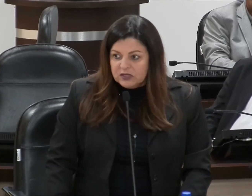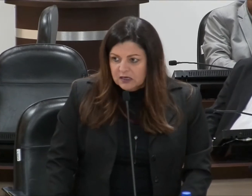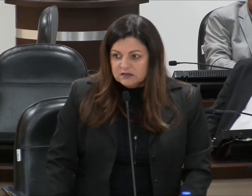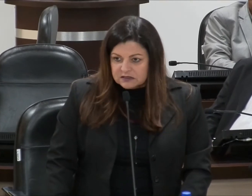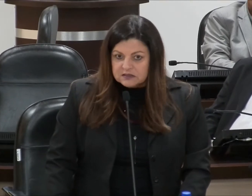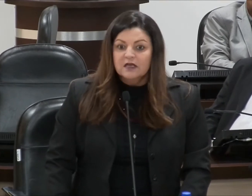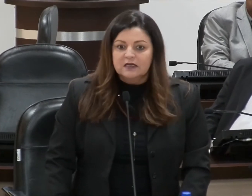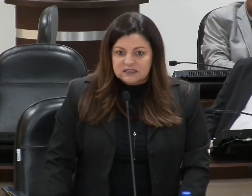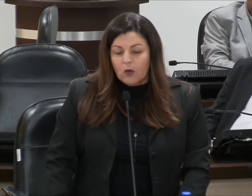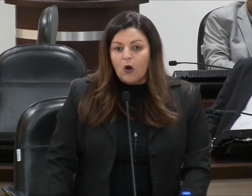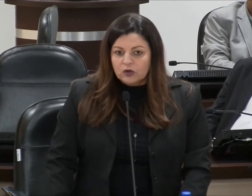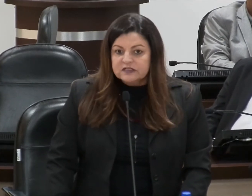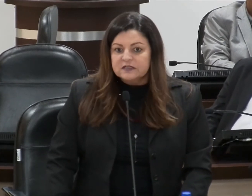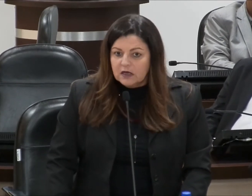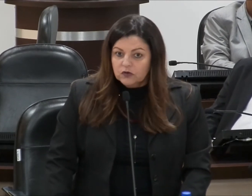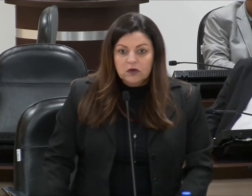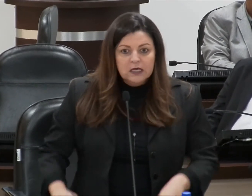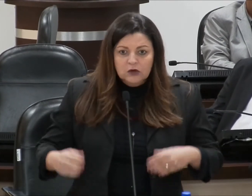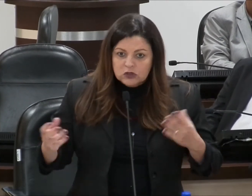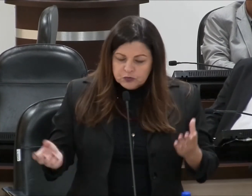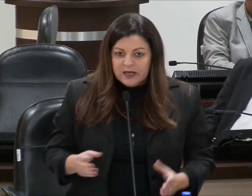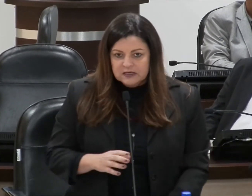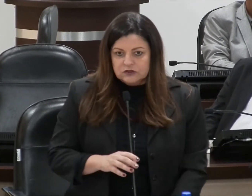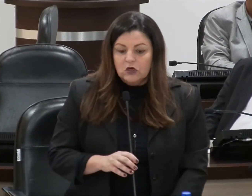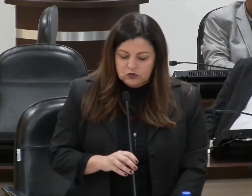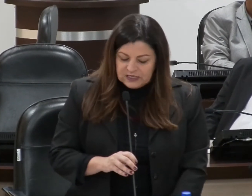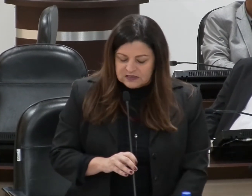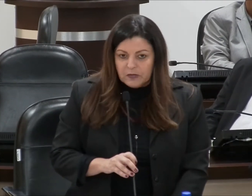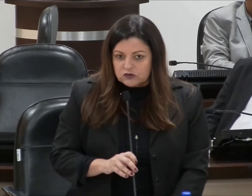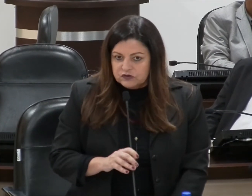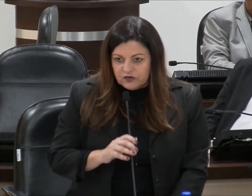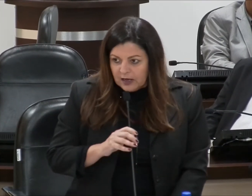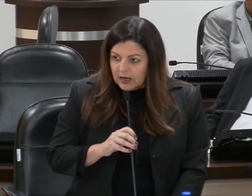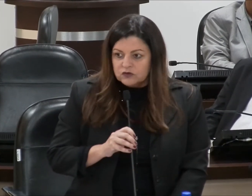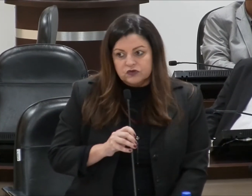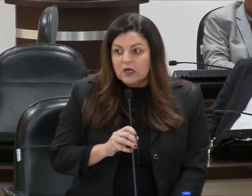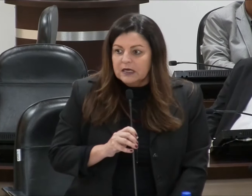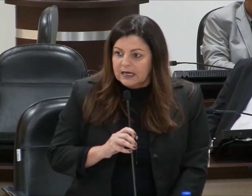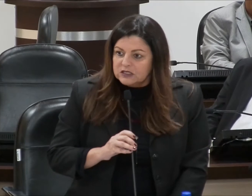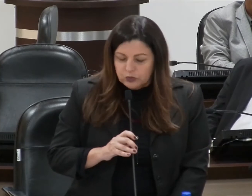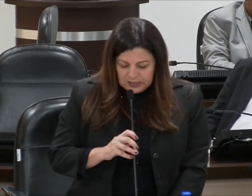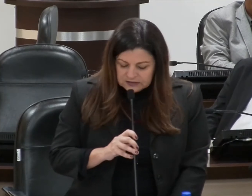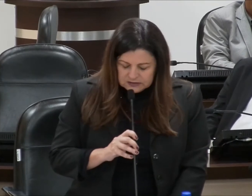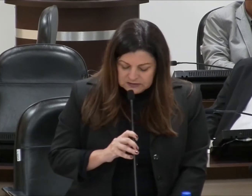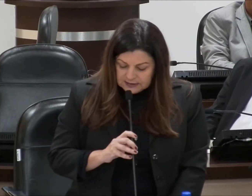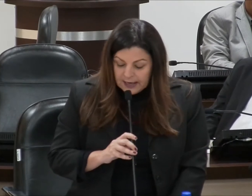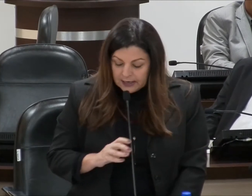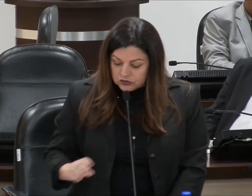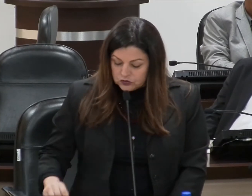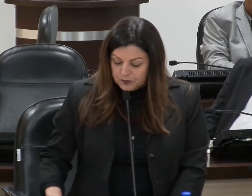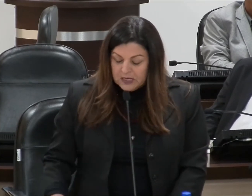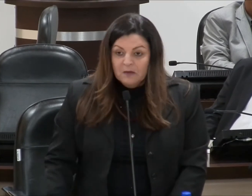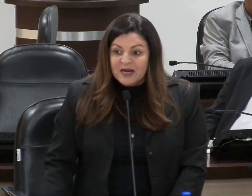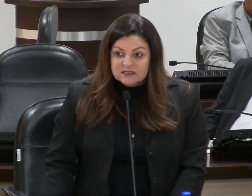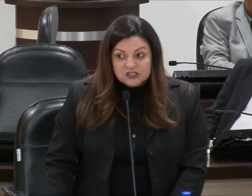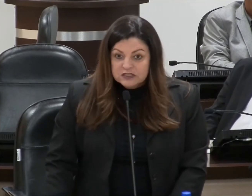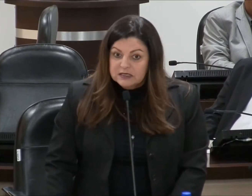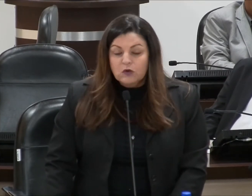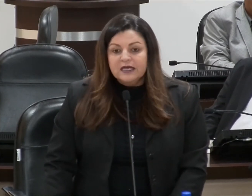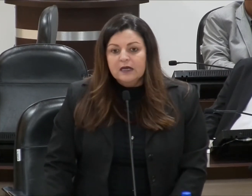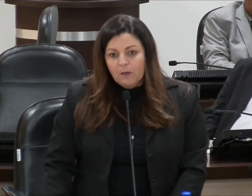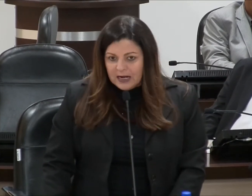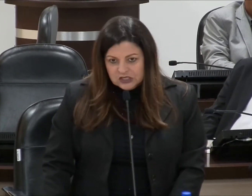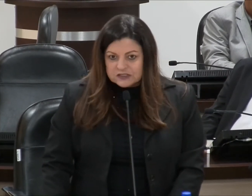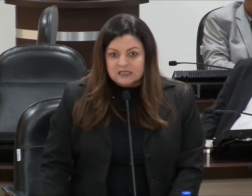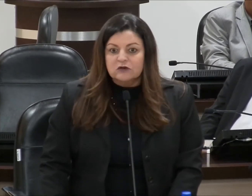das mudanças que estão acontecendo em nosso país. Os casamentos diversos, as mudanças de sexo. Mas a gente